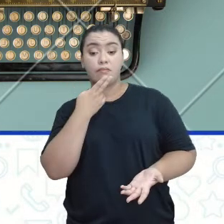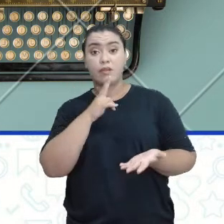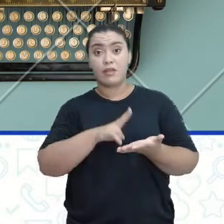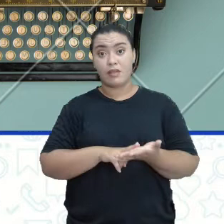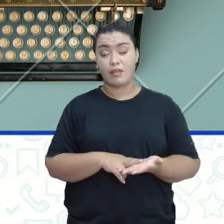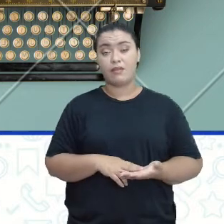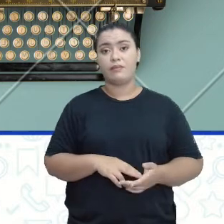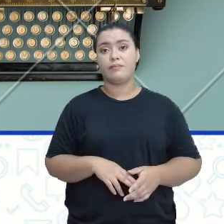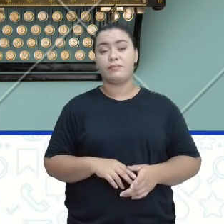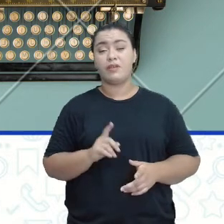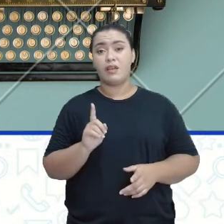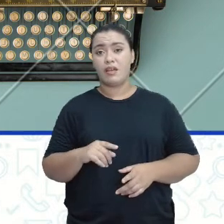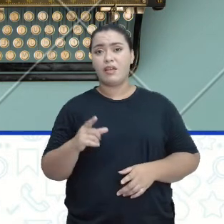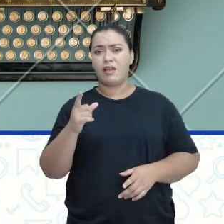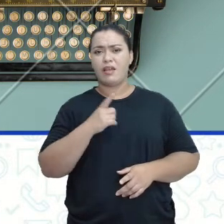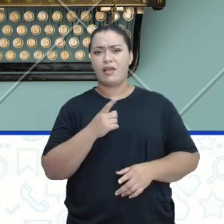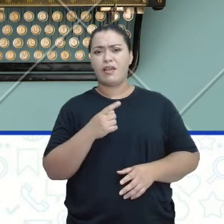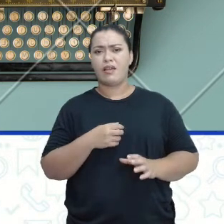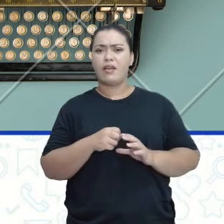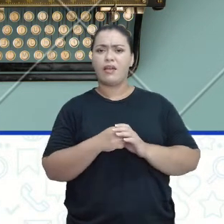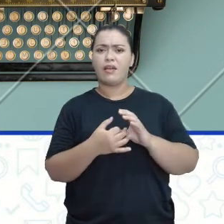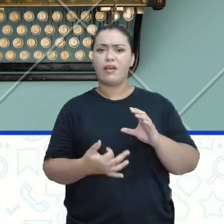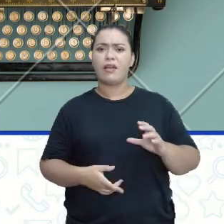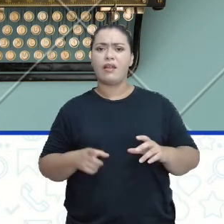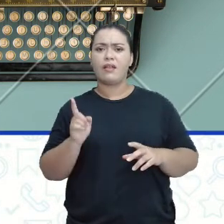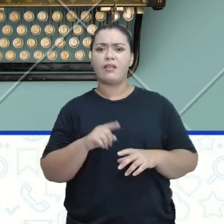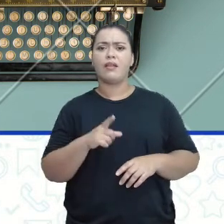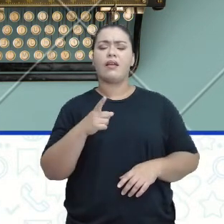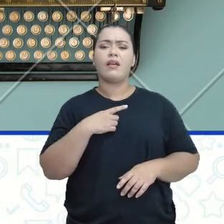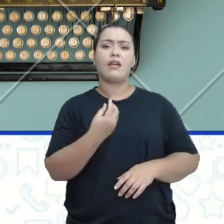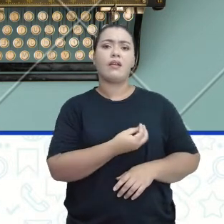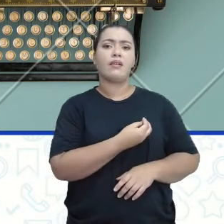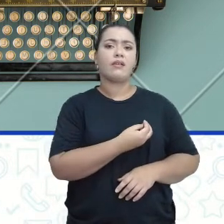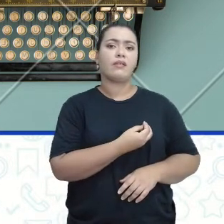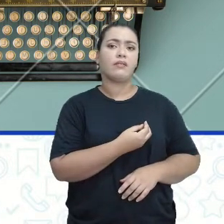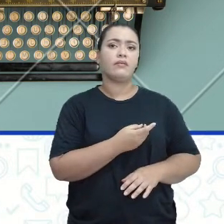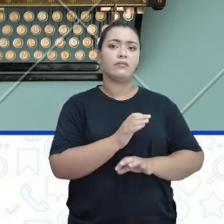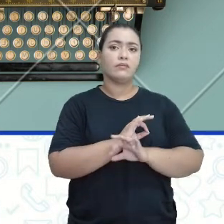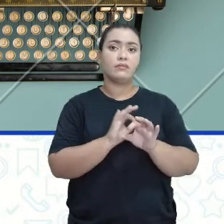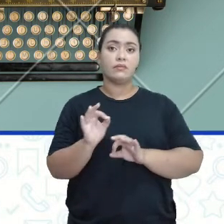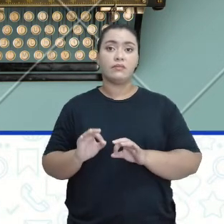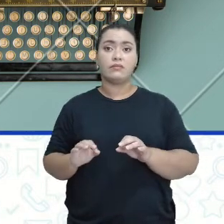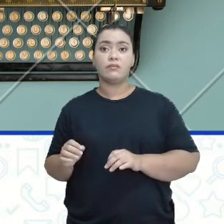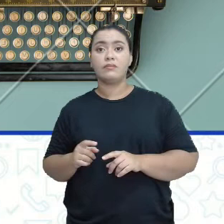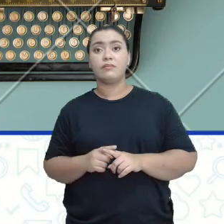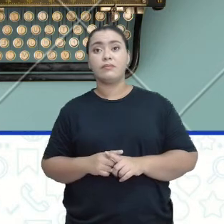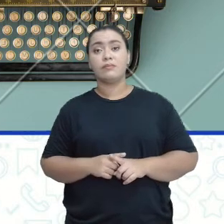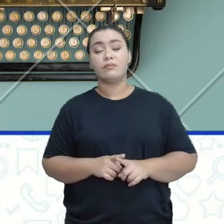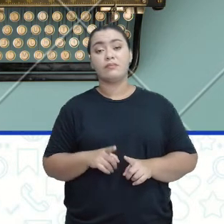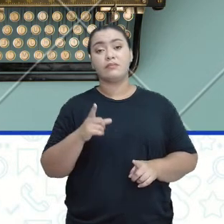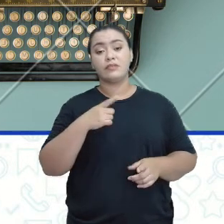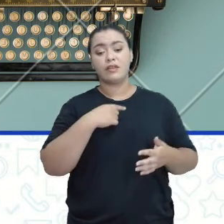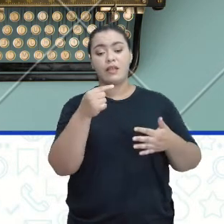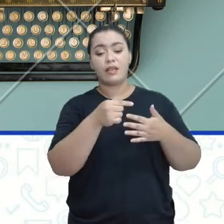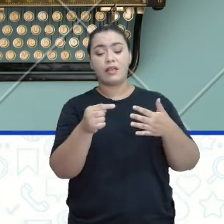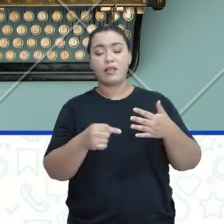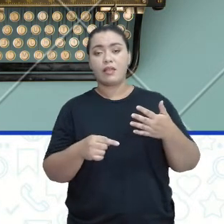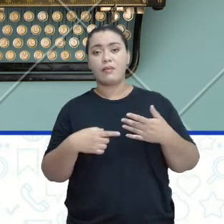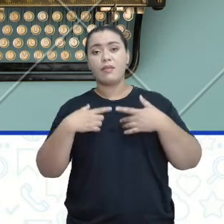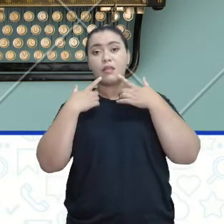O caráter biográfico da obra não acontece na sua formatação, mas em seus elementos